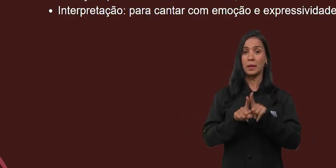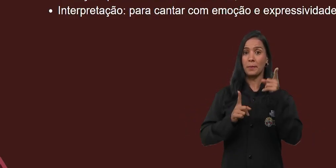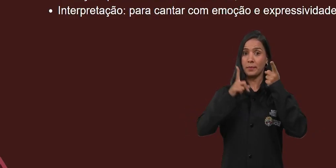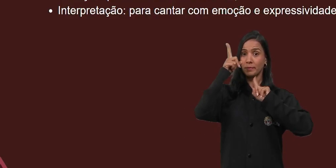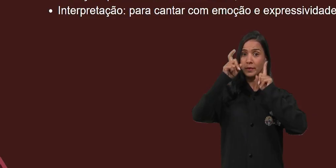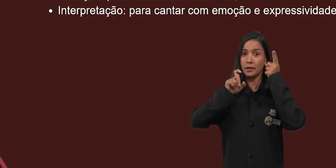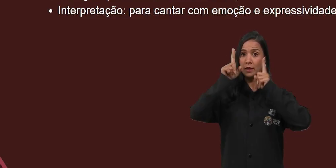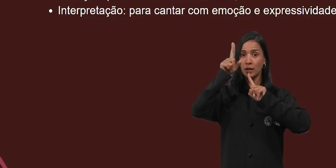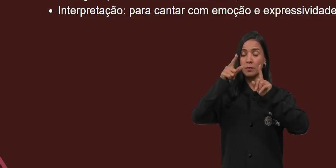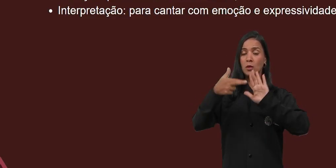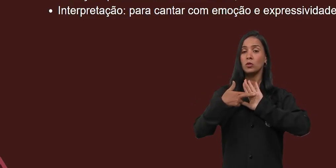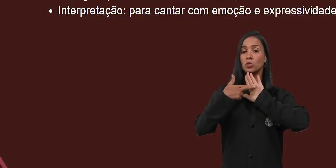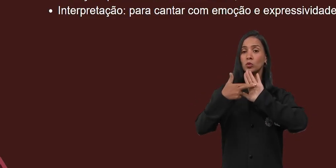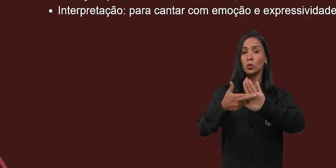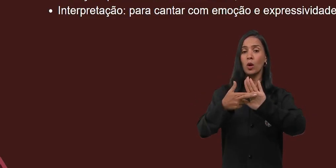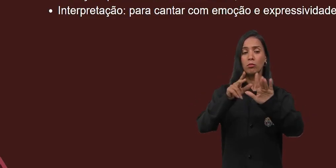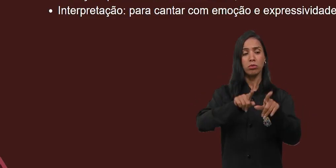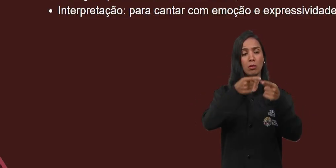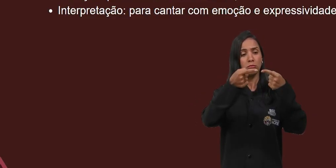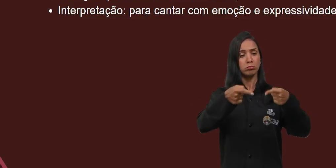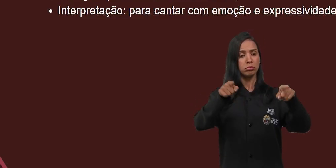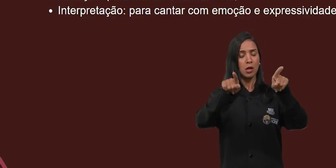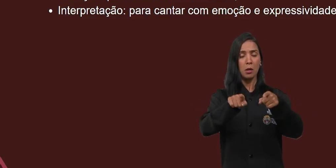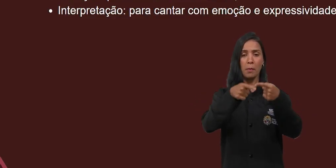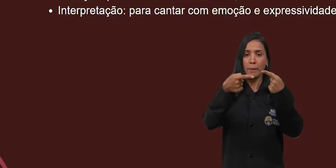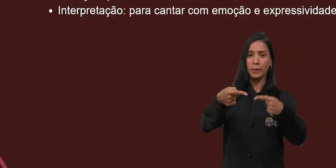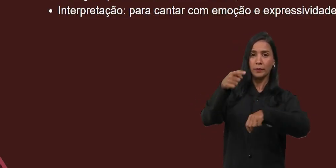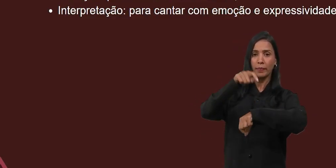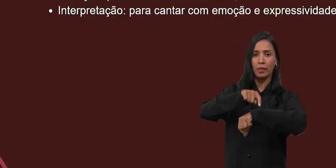serão representadas na música que você